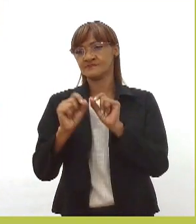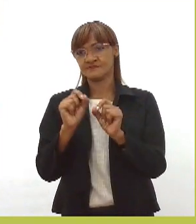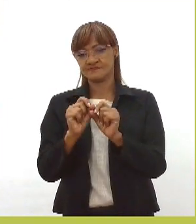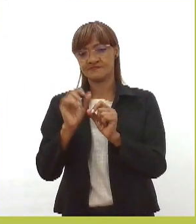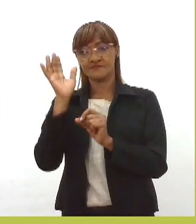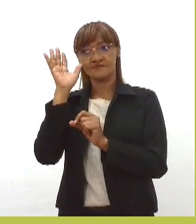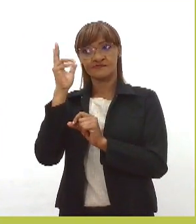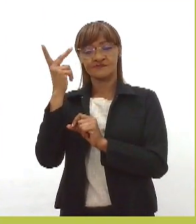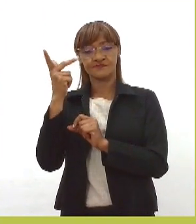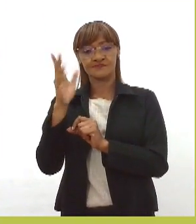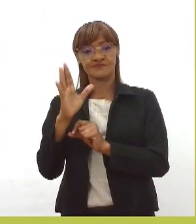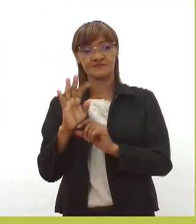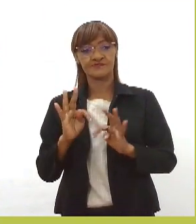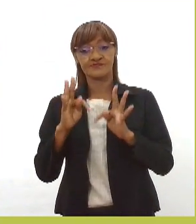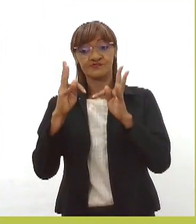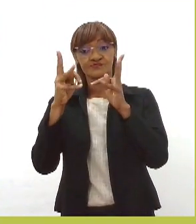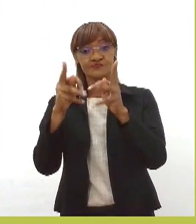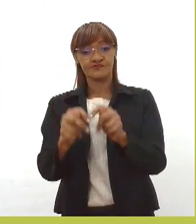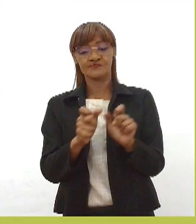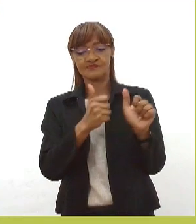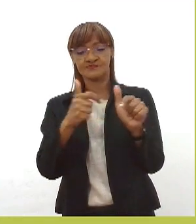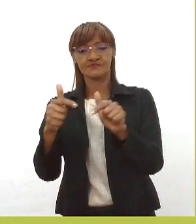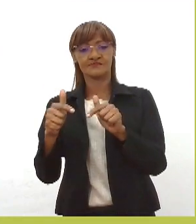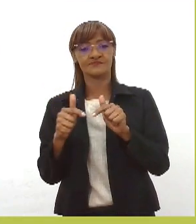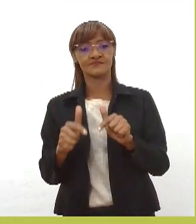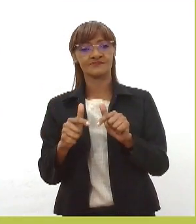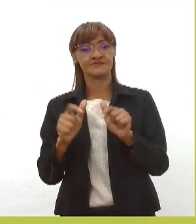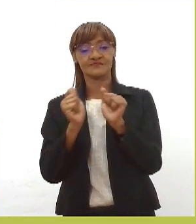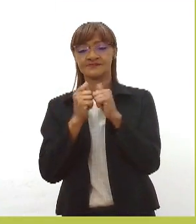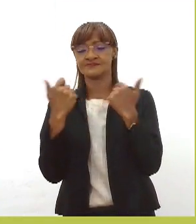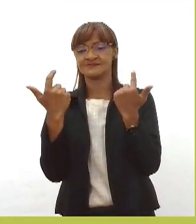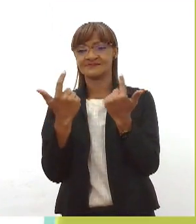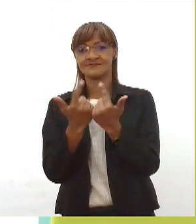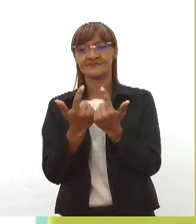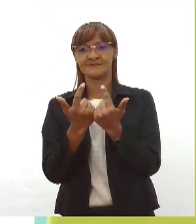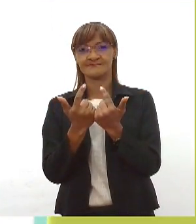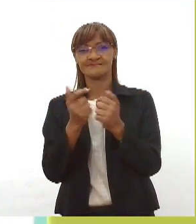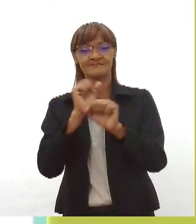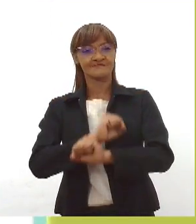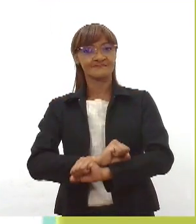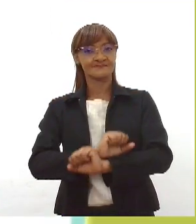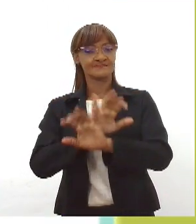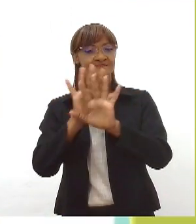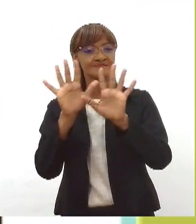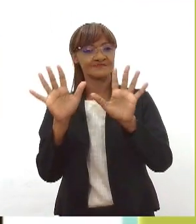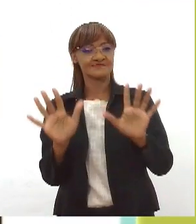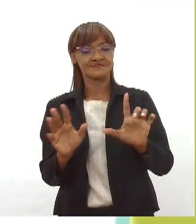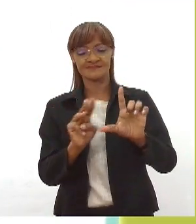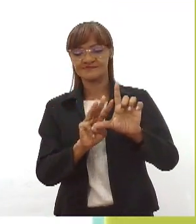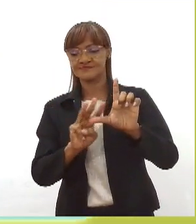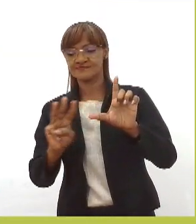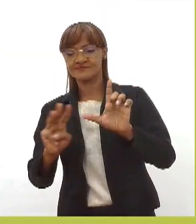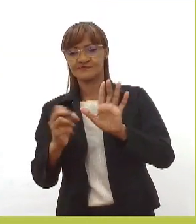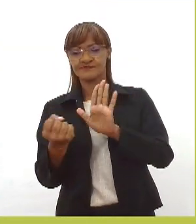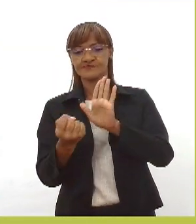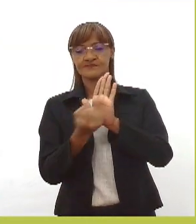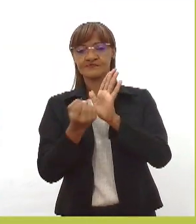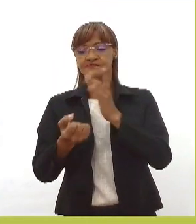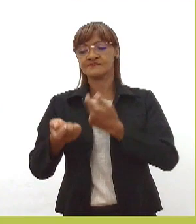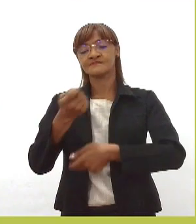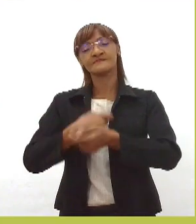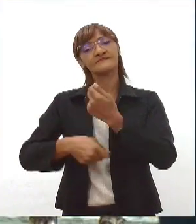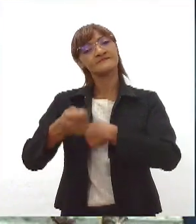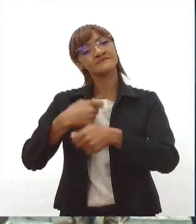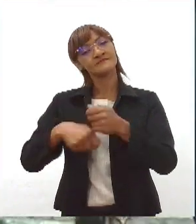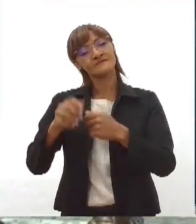do Poder Legislativo Estadual ainda mais transparentes um Marco da administração comandada por